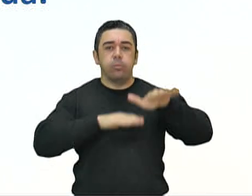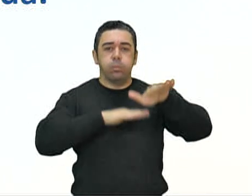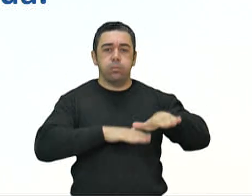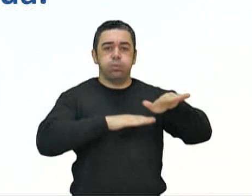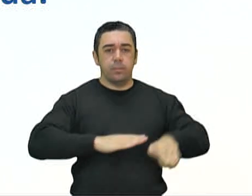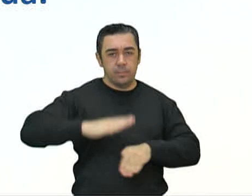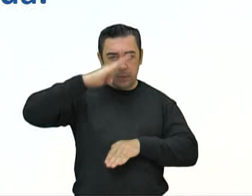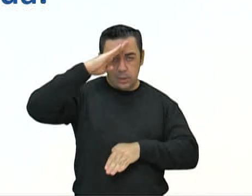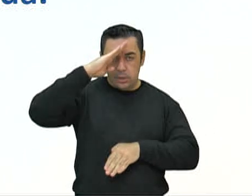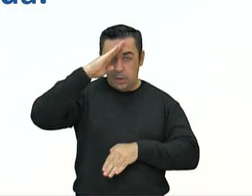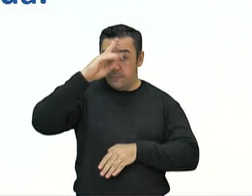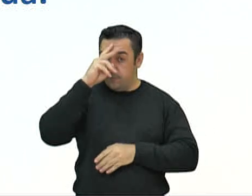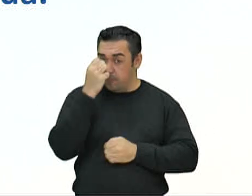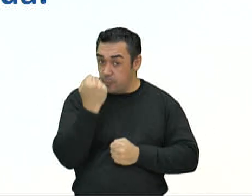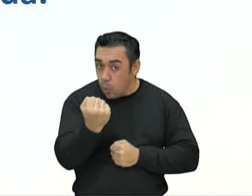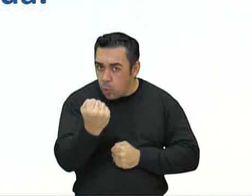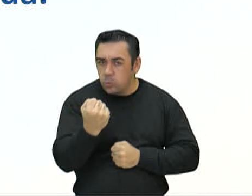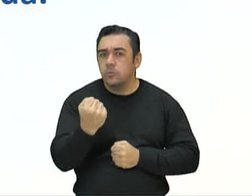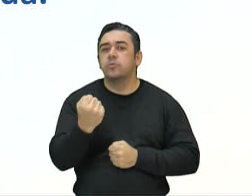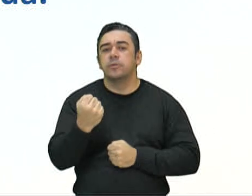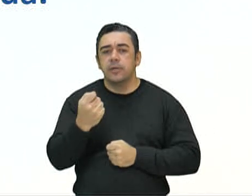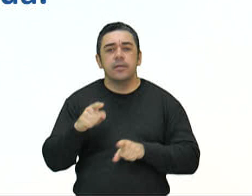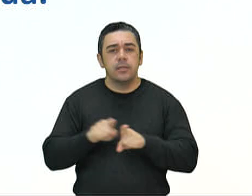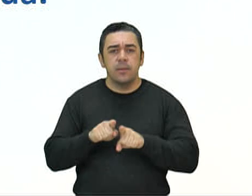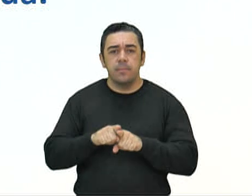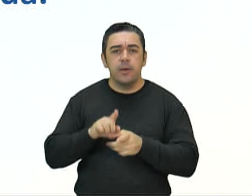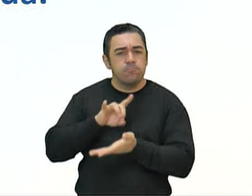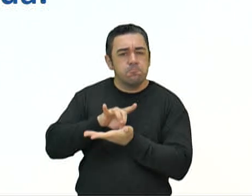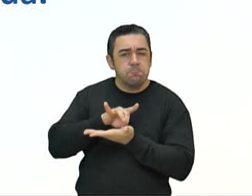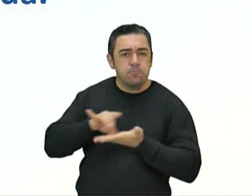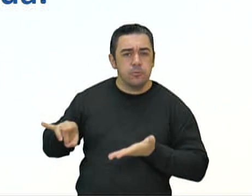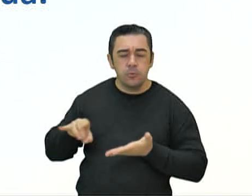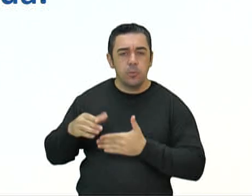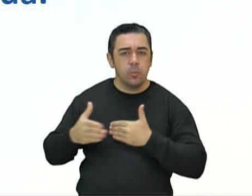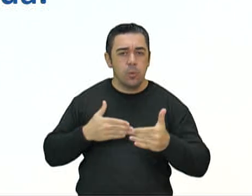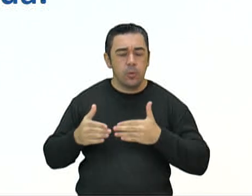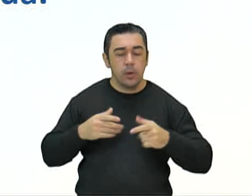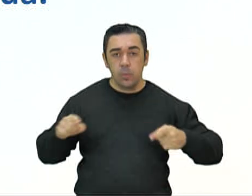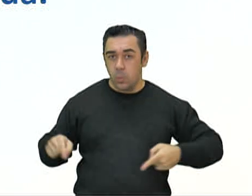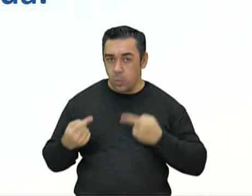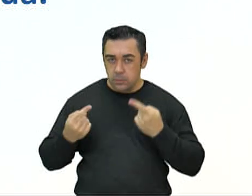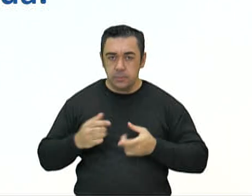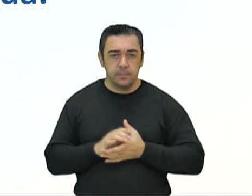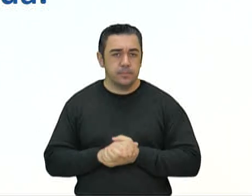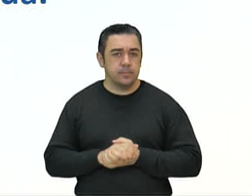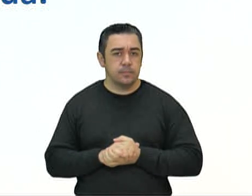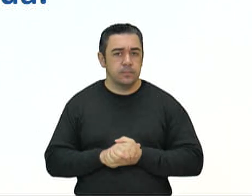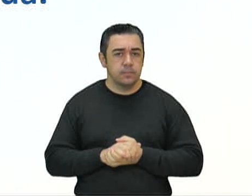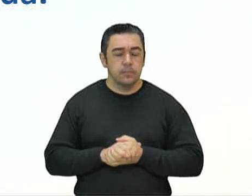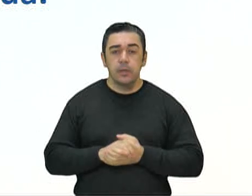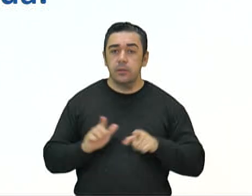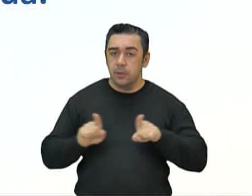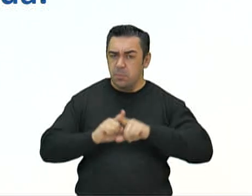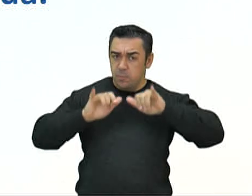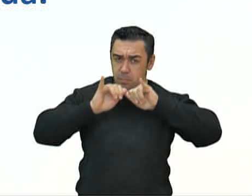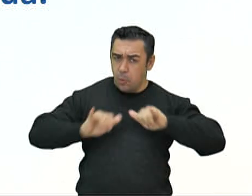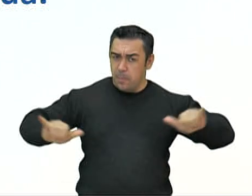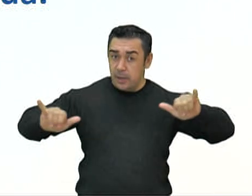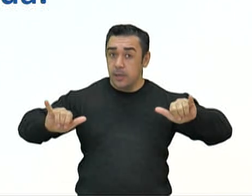a repreensão a qualquer tipo de oposição é outra característica. Ainda, forte propaganda